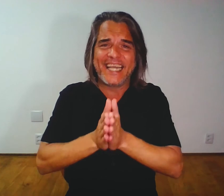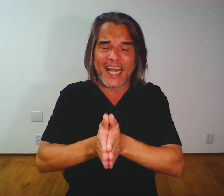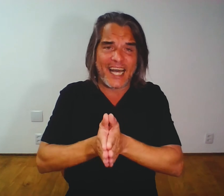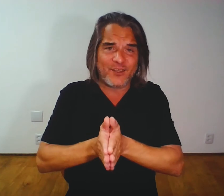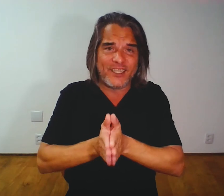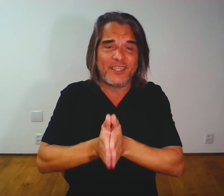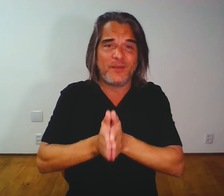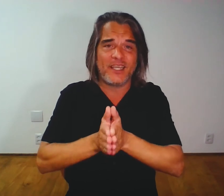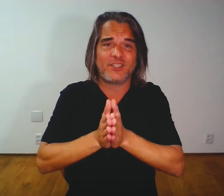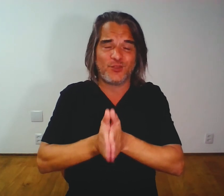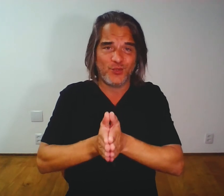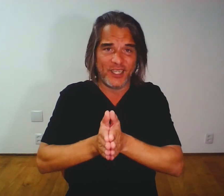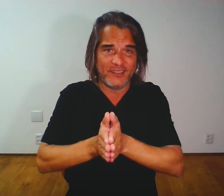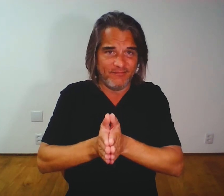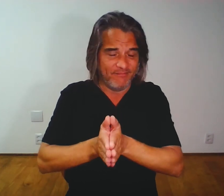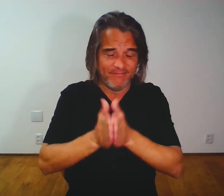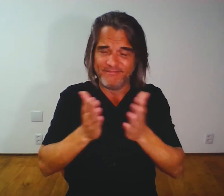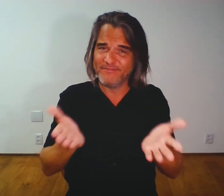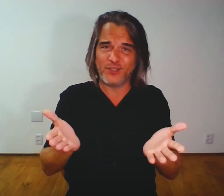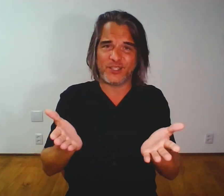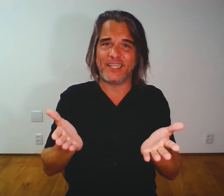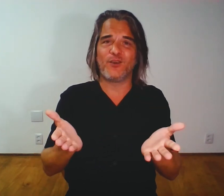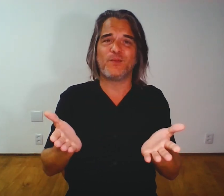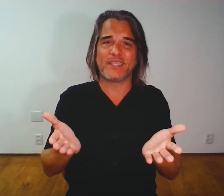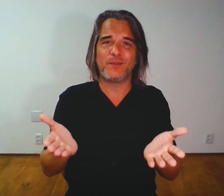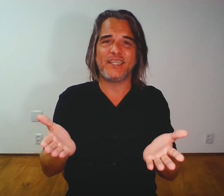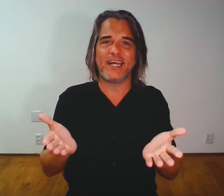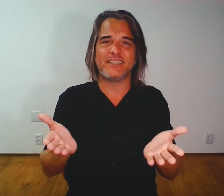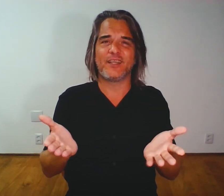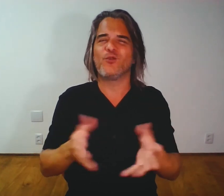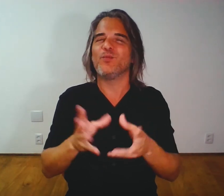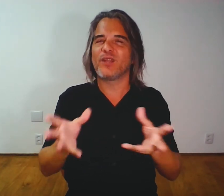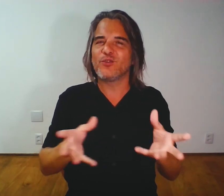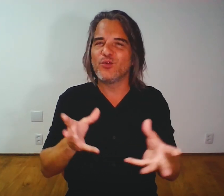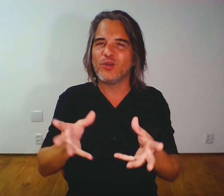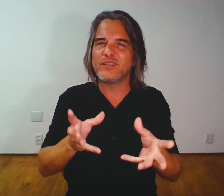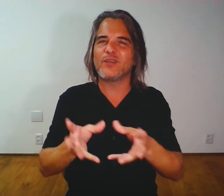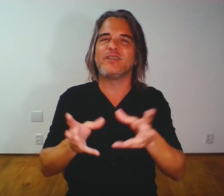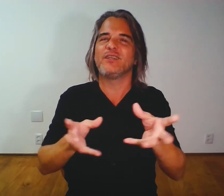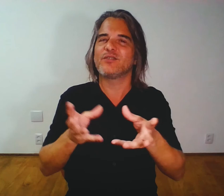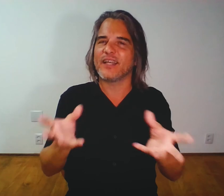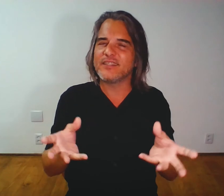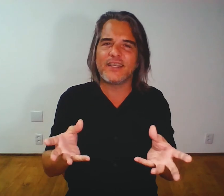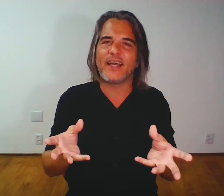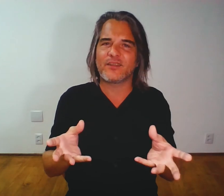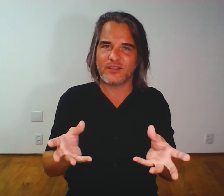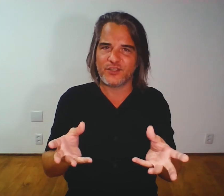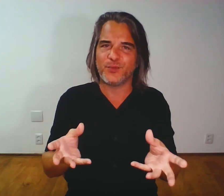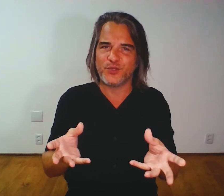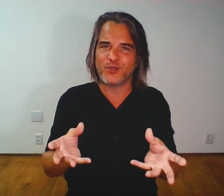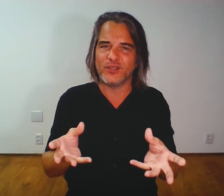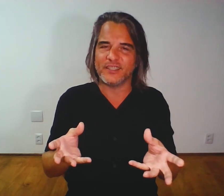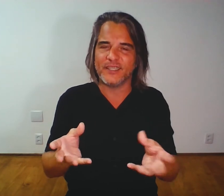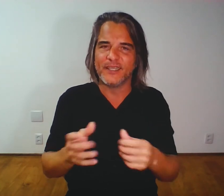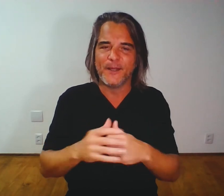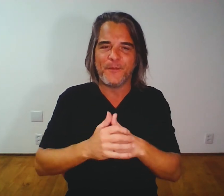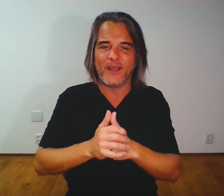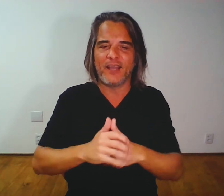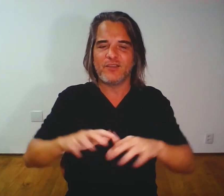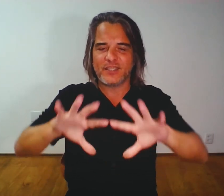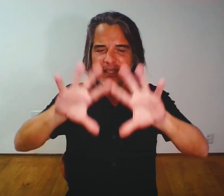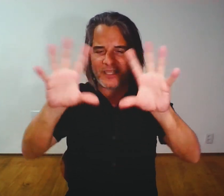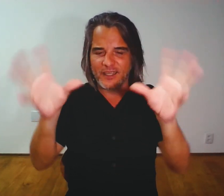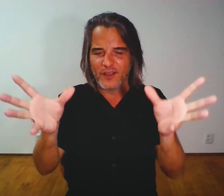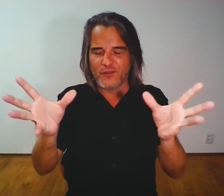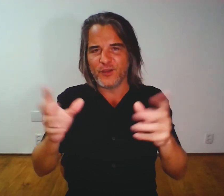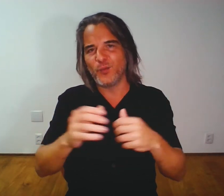Né? E claro que também ajuda você ter algumas habilidades aí com computadores, você conhecer os sites certos, esse tipo de coisa. Aí,